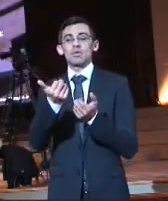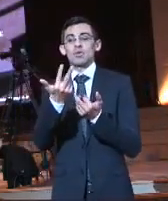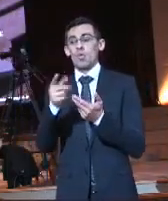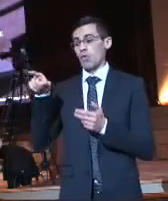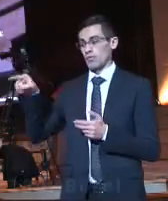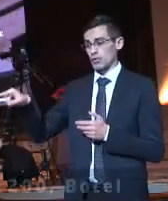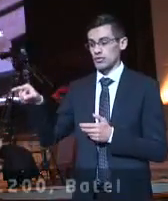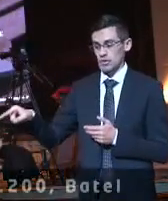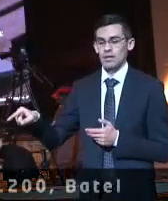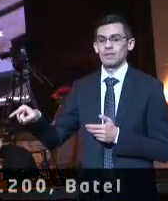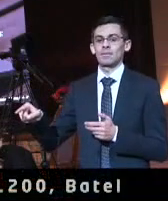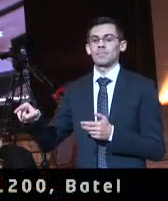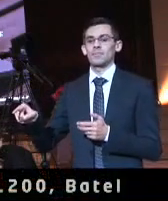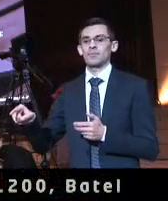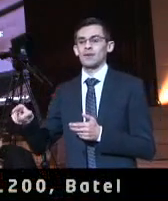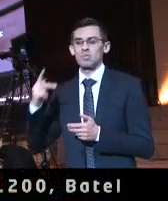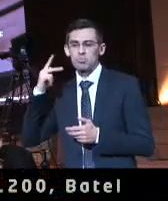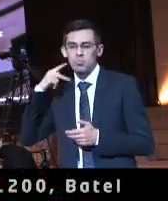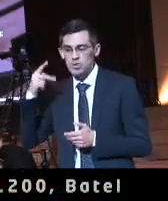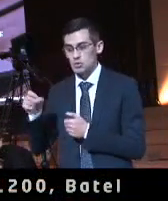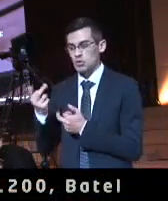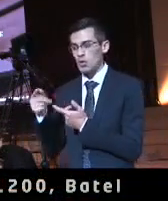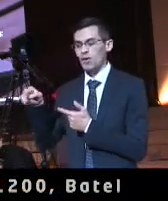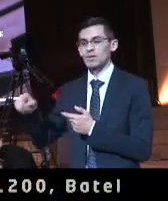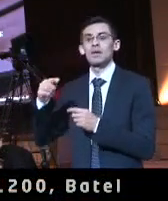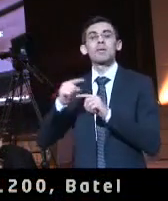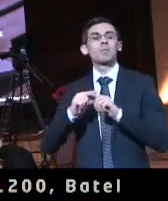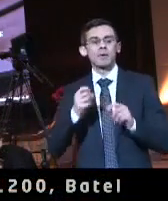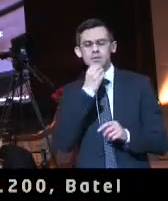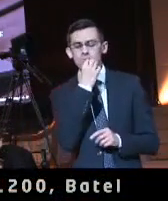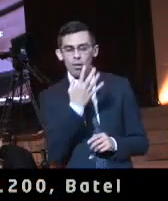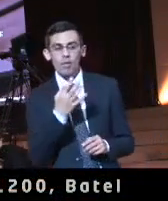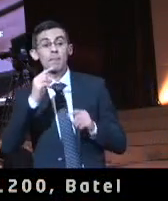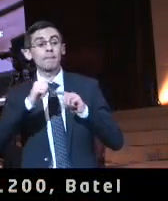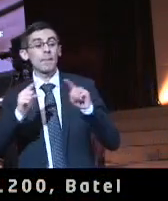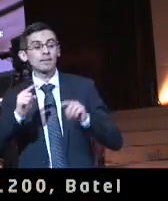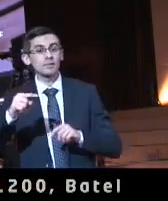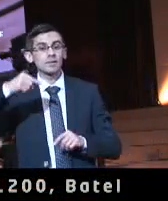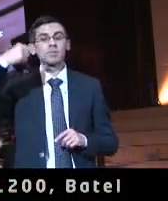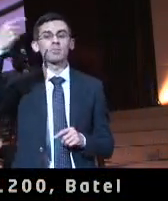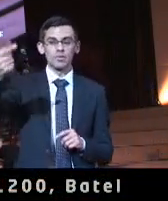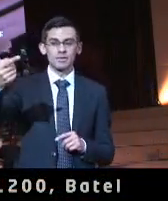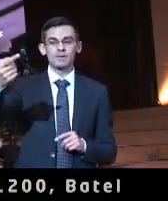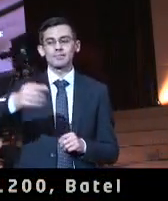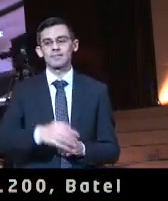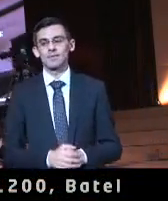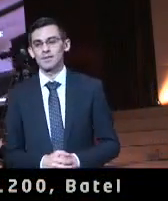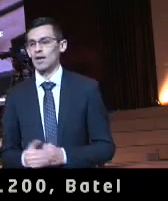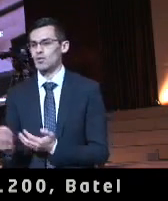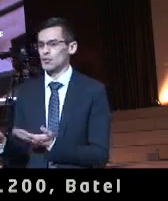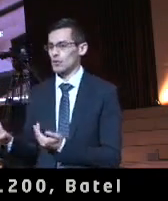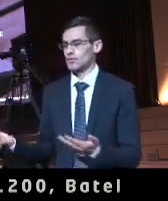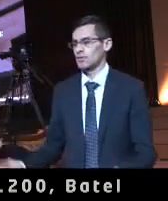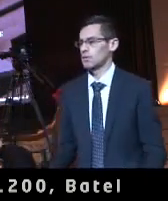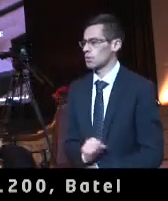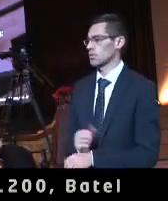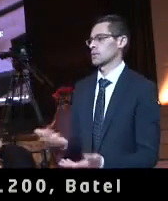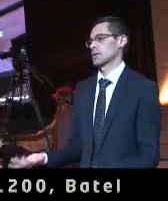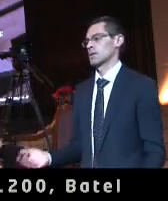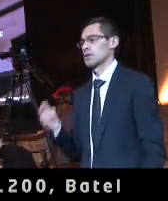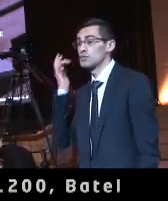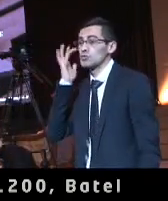política como o senhor. Ele disse, que bom. E depois? Aí o menino parou e falou, olha, eu